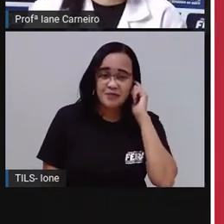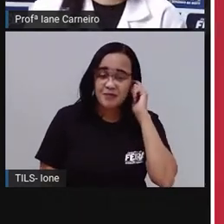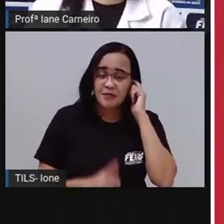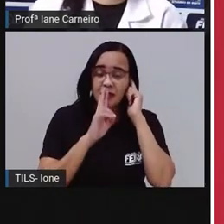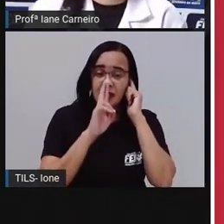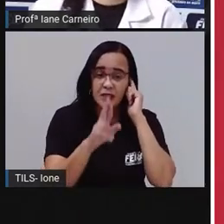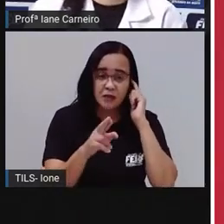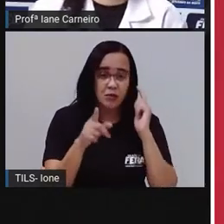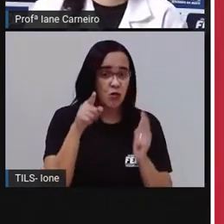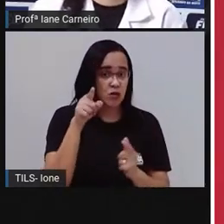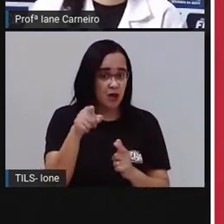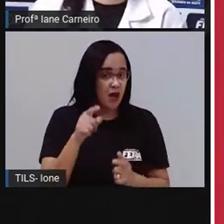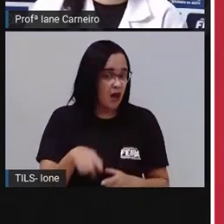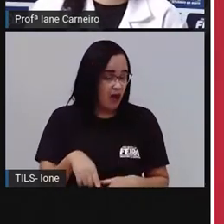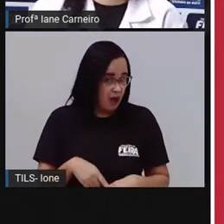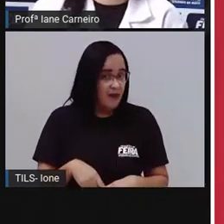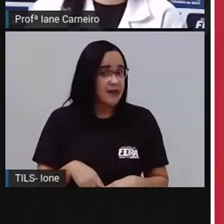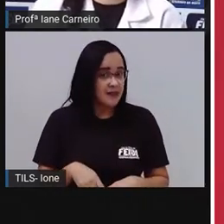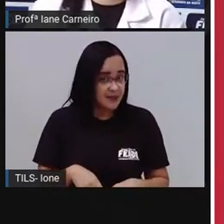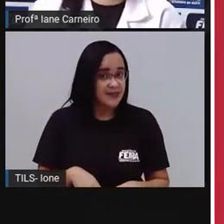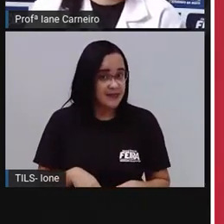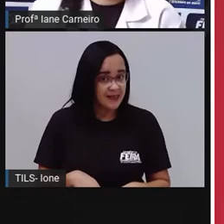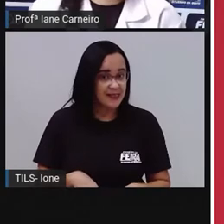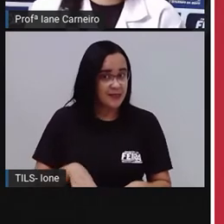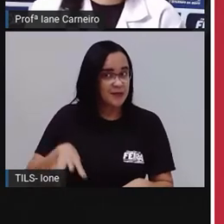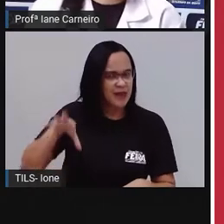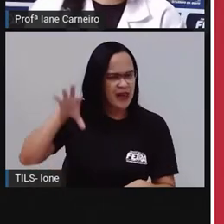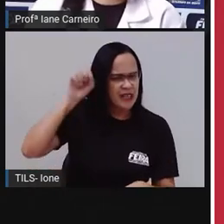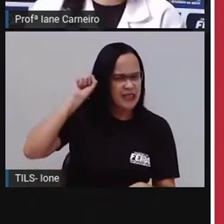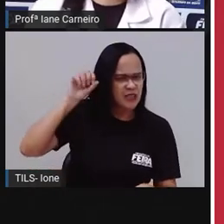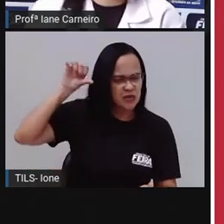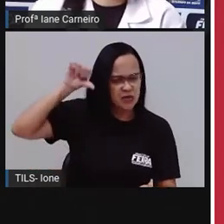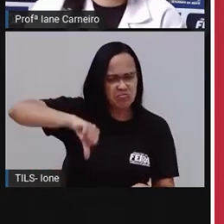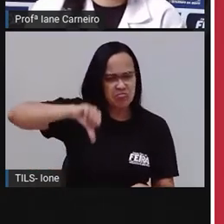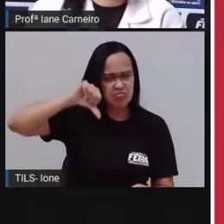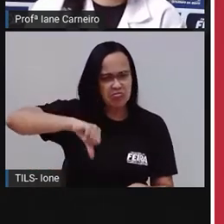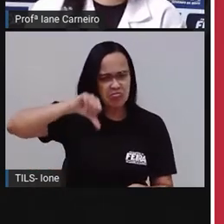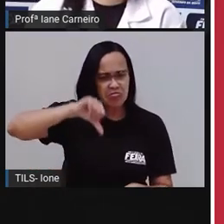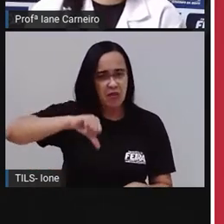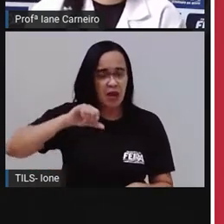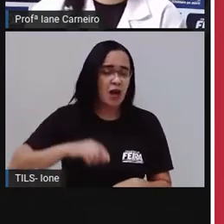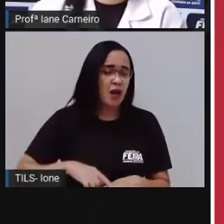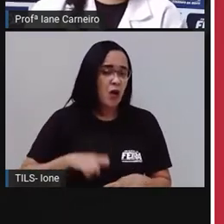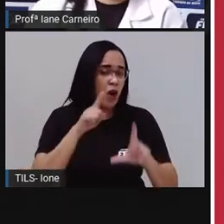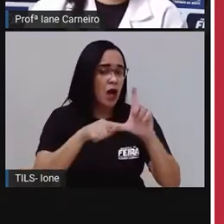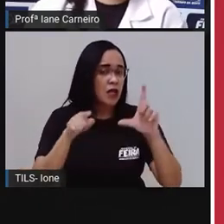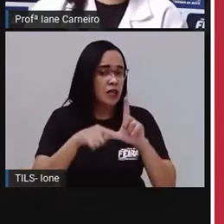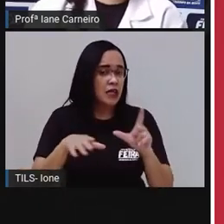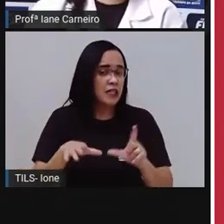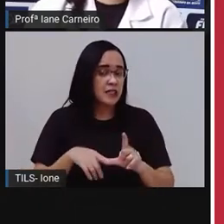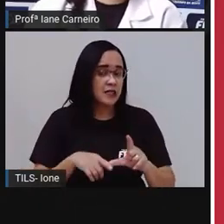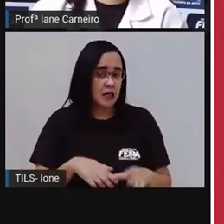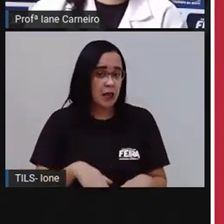Responde esta, querida. Para quem escuta mal, qual é a letra preferida?